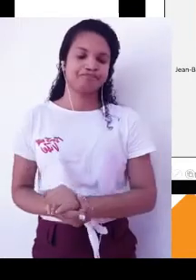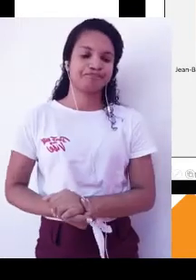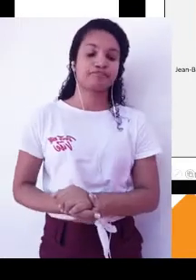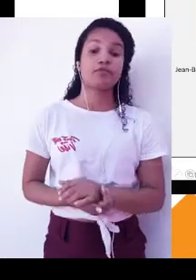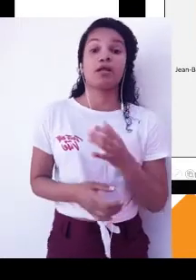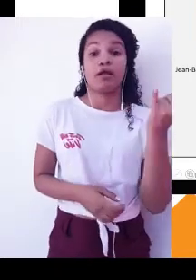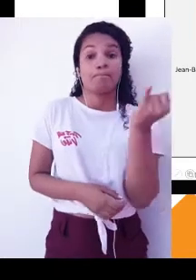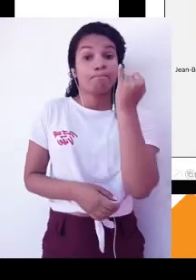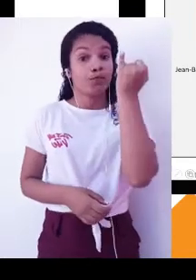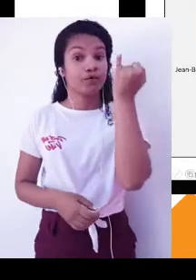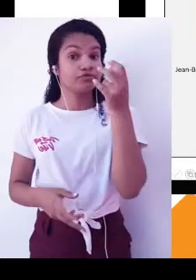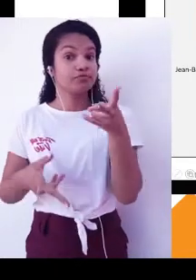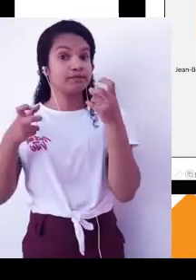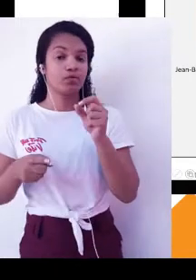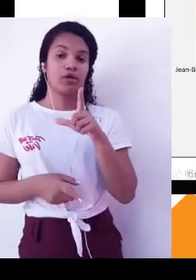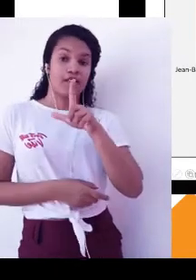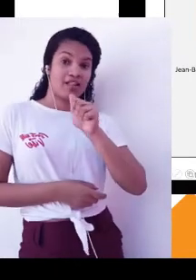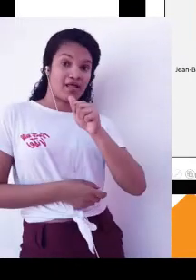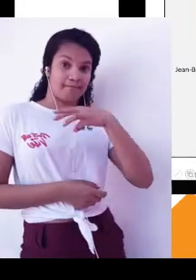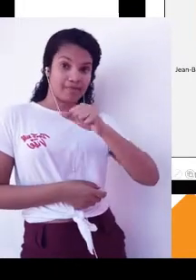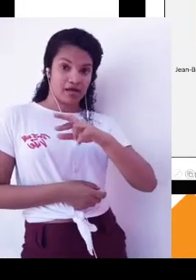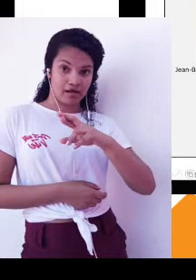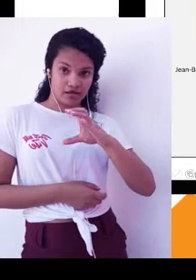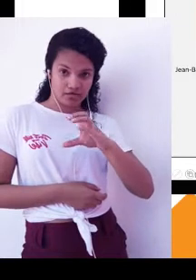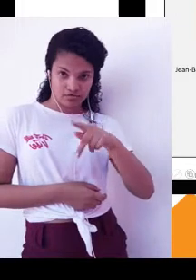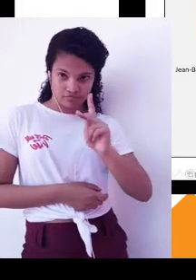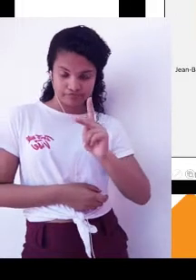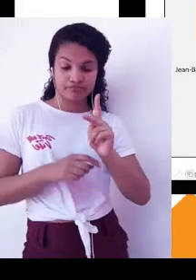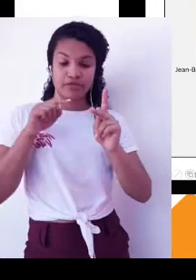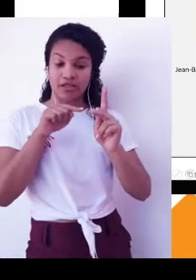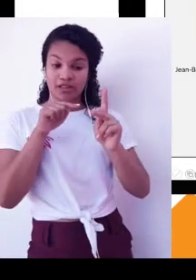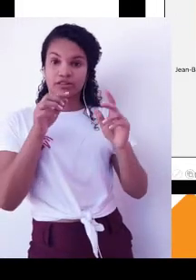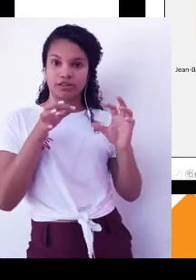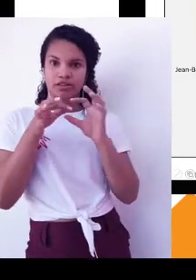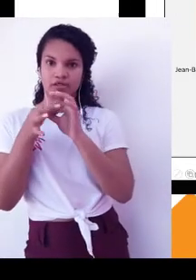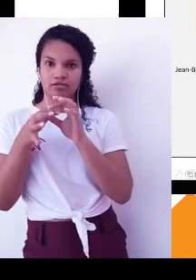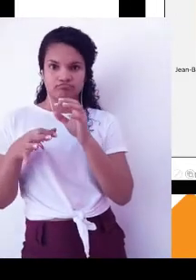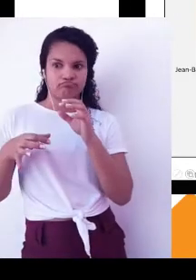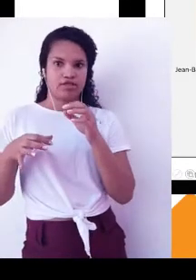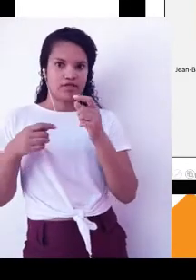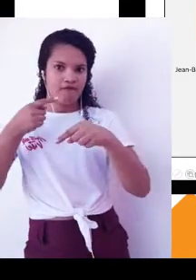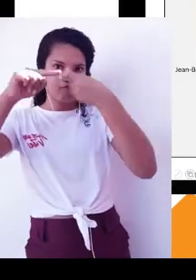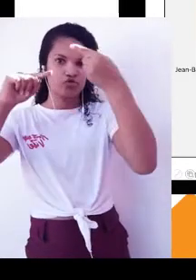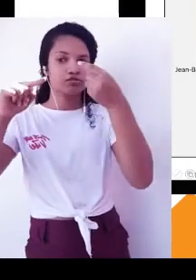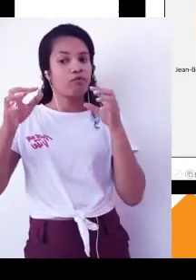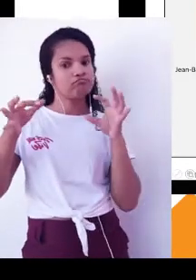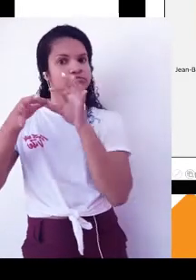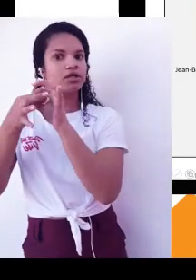importante ressaltar que em Lamarck a evolução ela está vinculada à ideia de